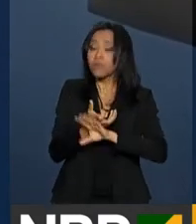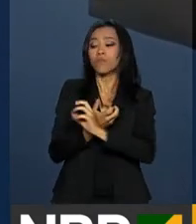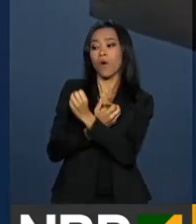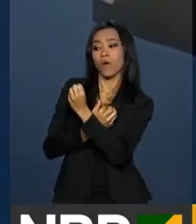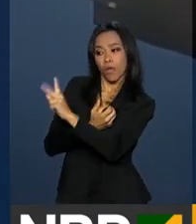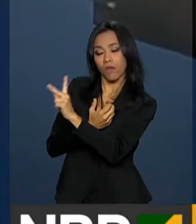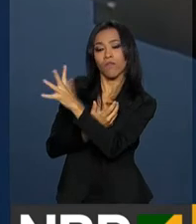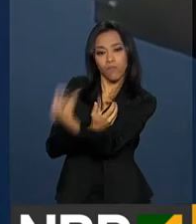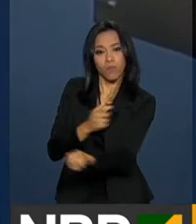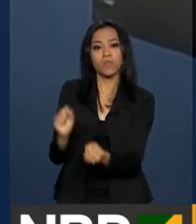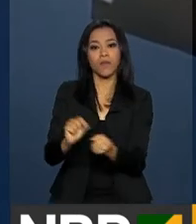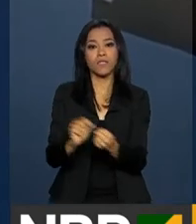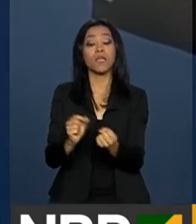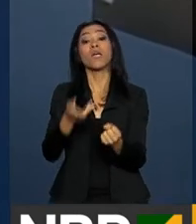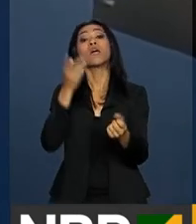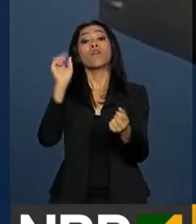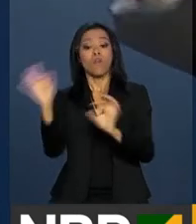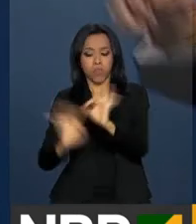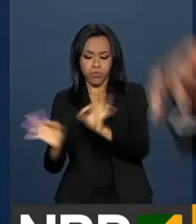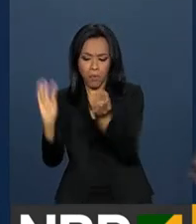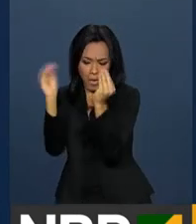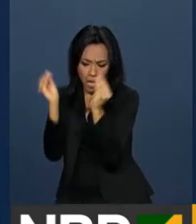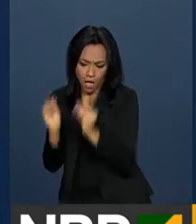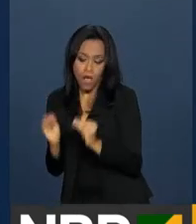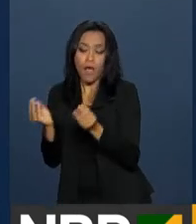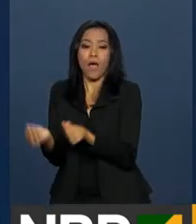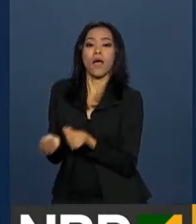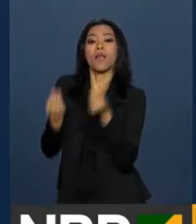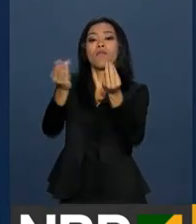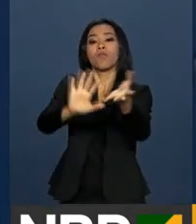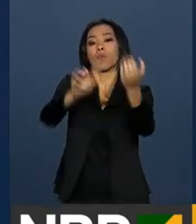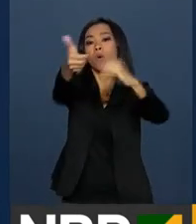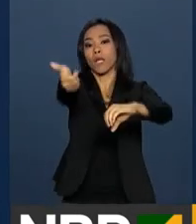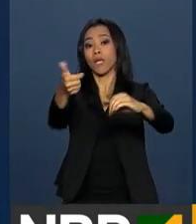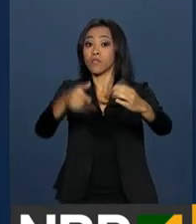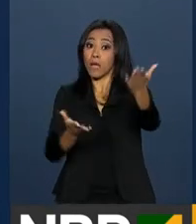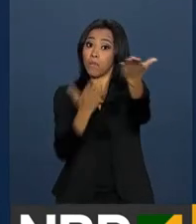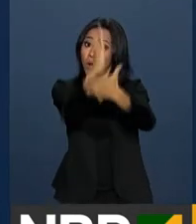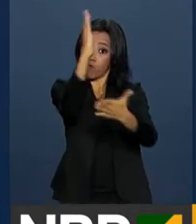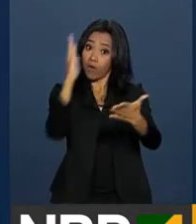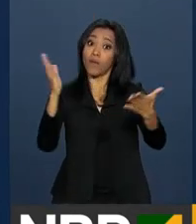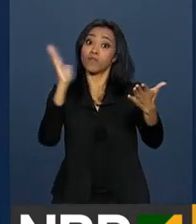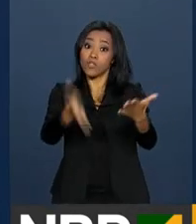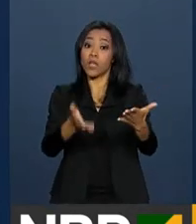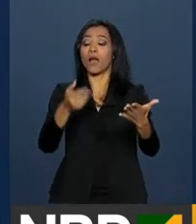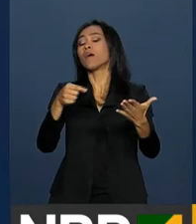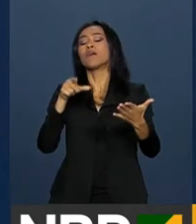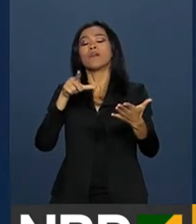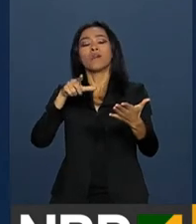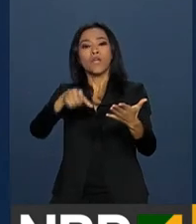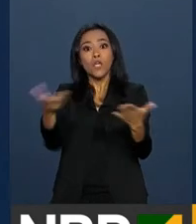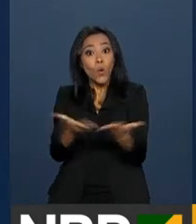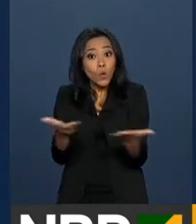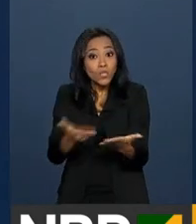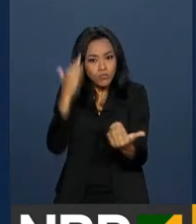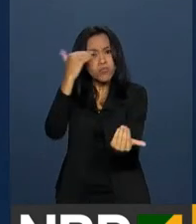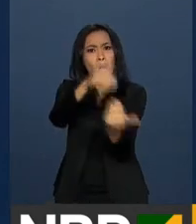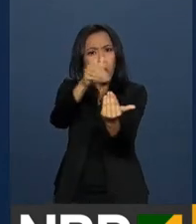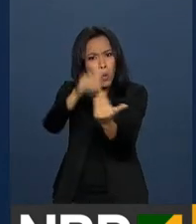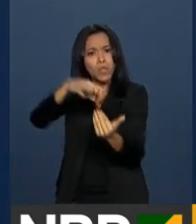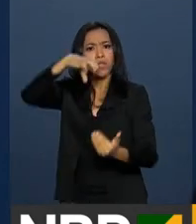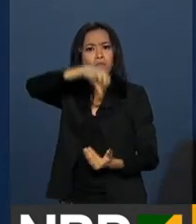foi aprovada pelo Congresso Nacional, numa parceria com o Congresso Nacional, e hoje é aprovada, tenho índices, por